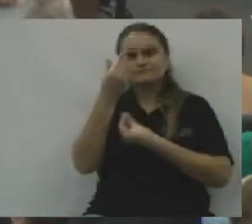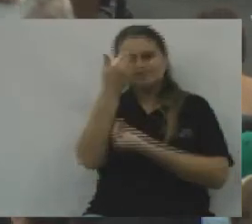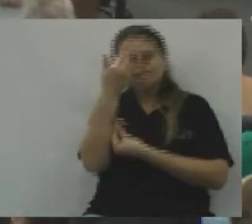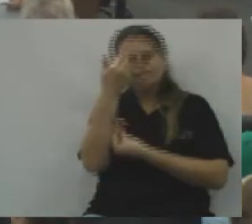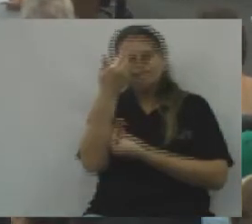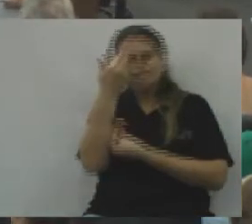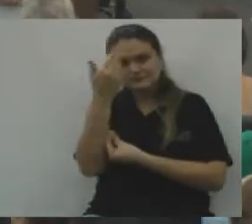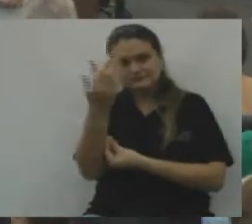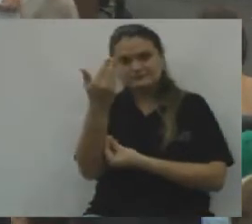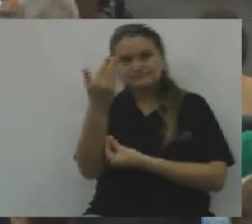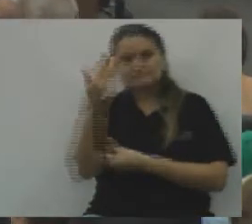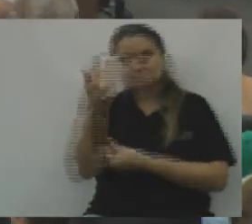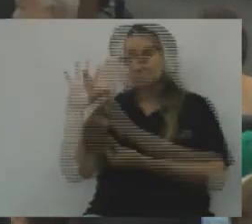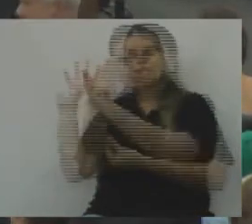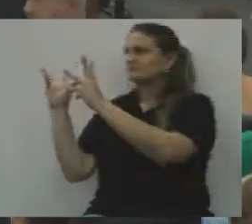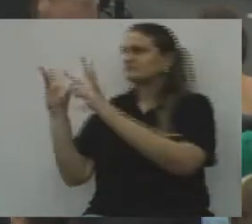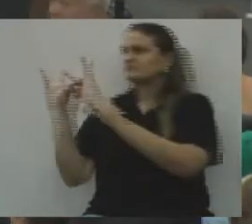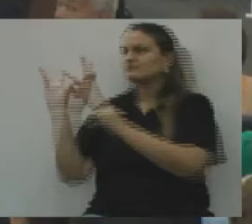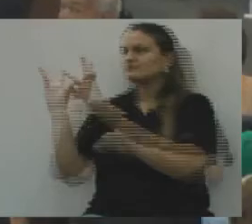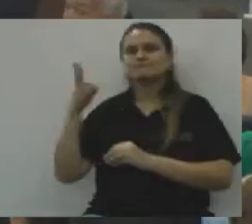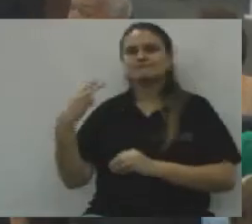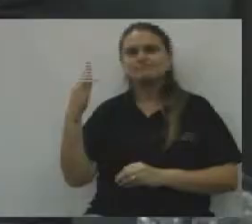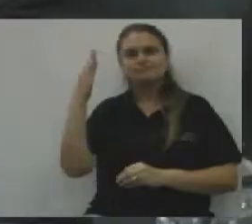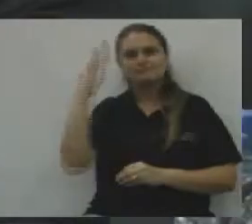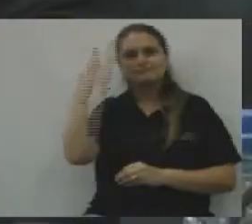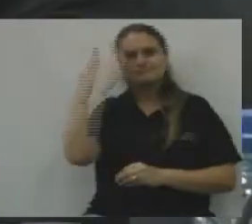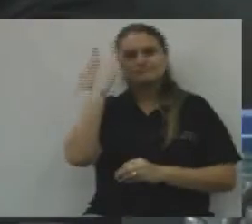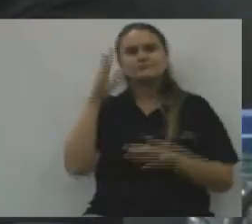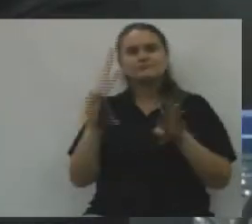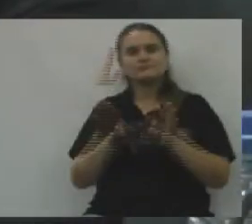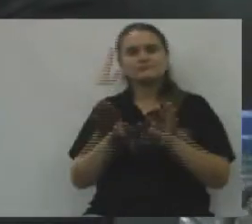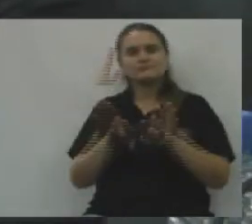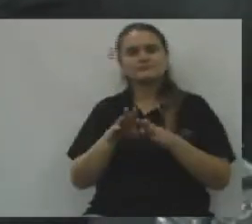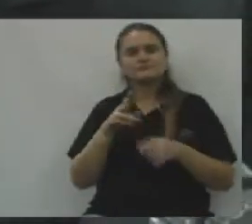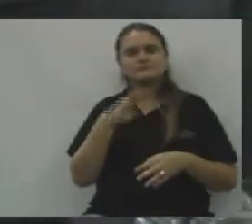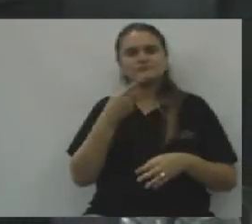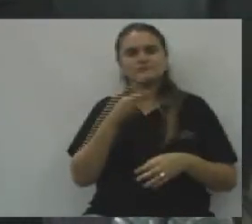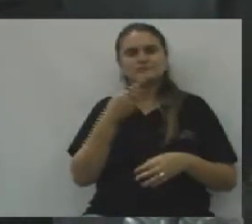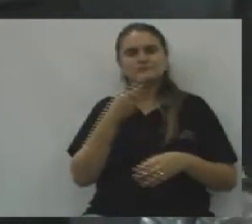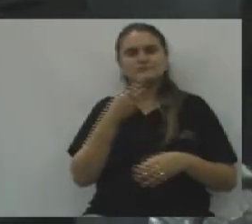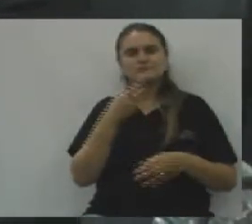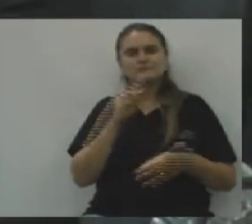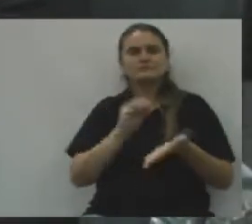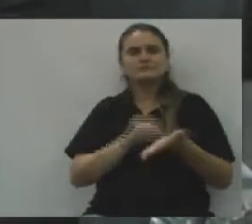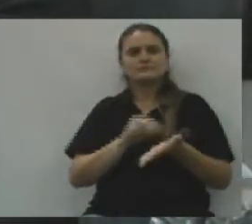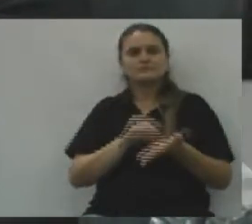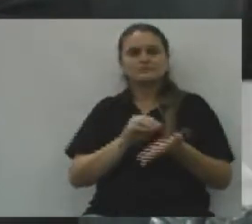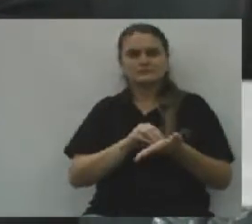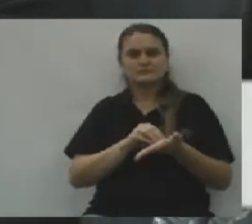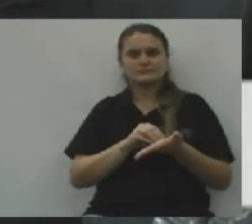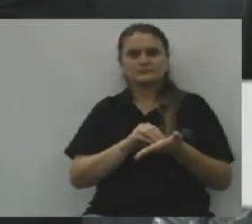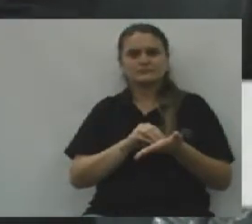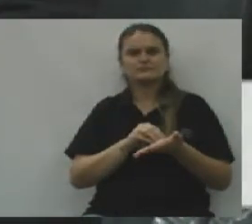o entendimento dos vereadores, mas também aqui, no uso da tribuna, eu acabei deixando de fazer o